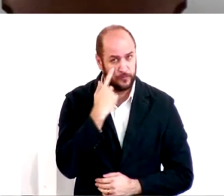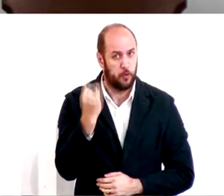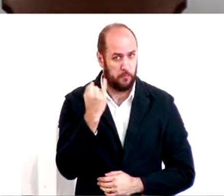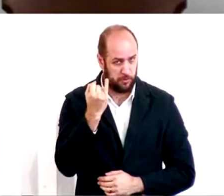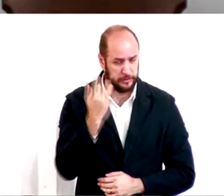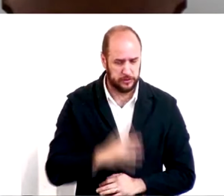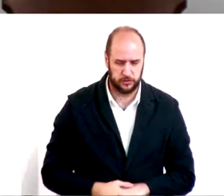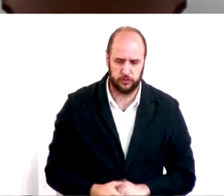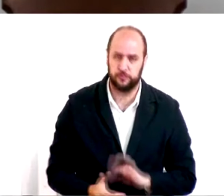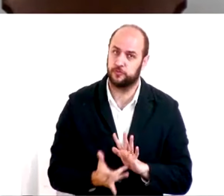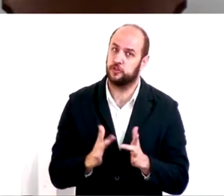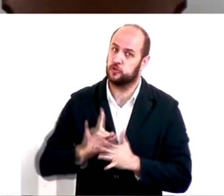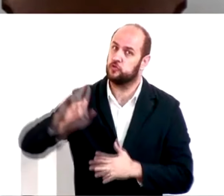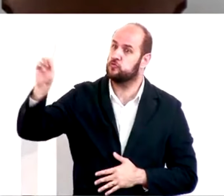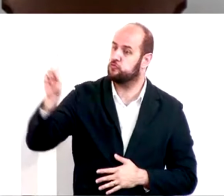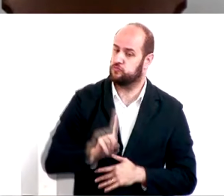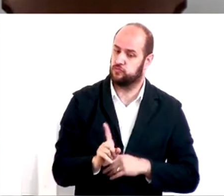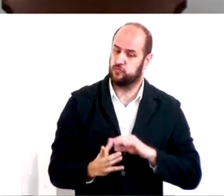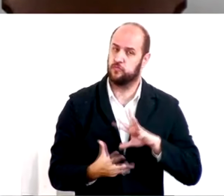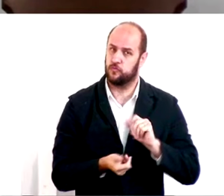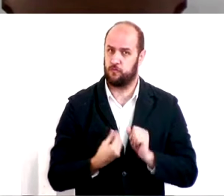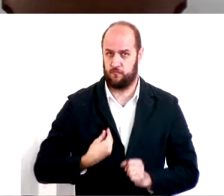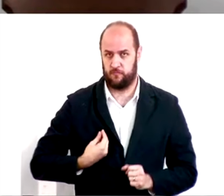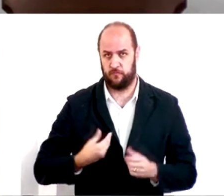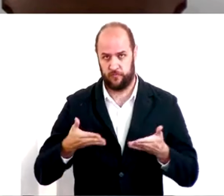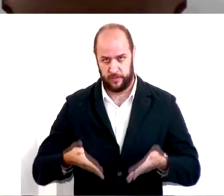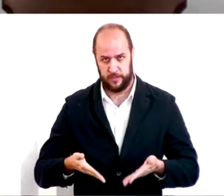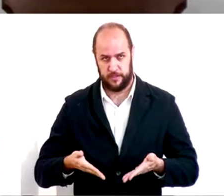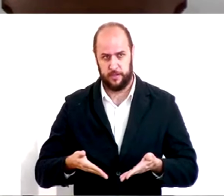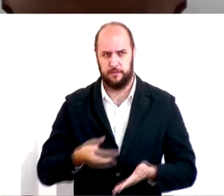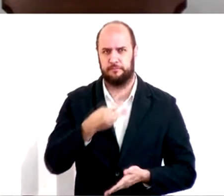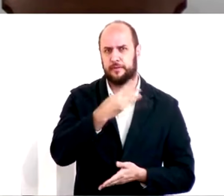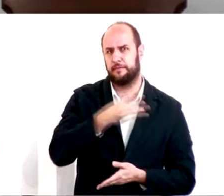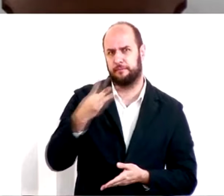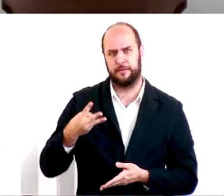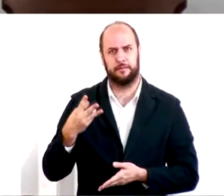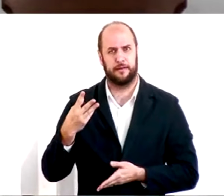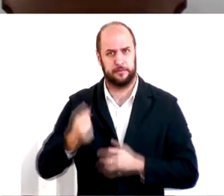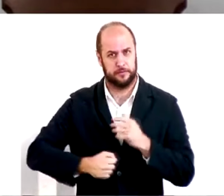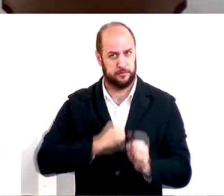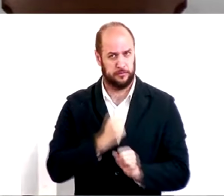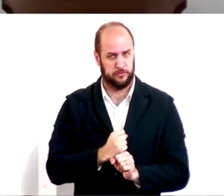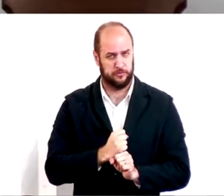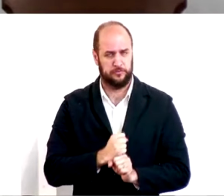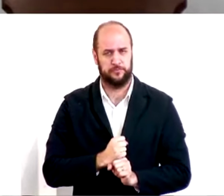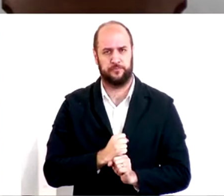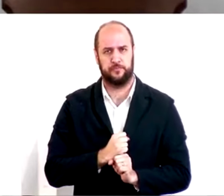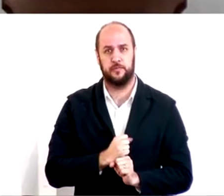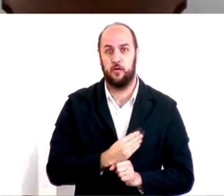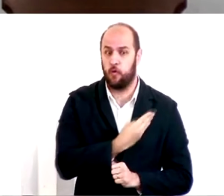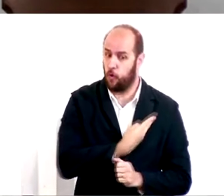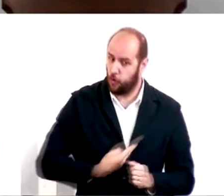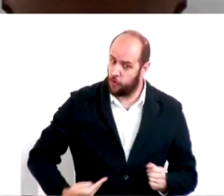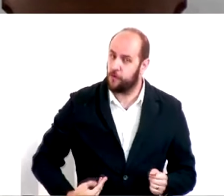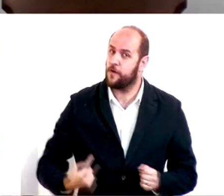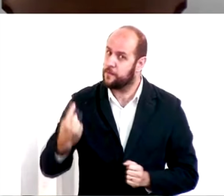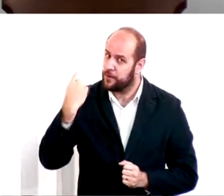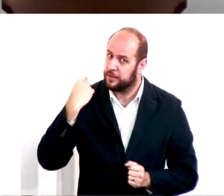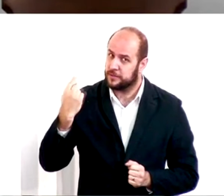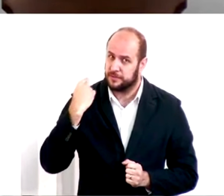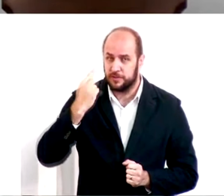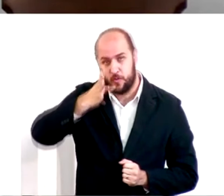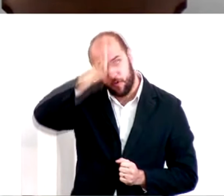Jesus Cristo veio à terra e viveu 33 anos, o governo da sua época era dos